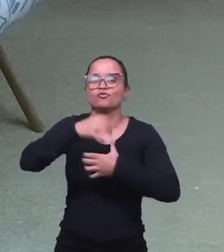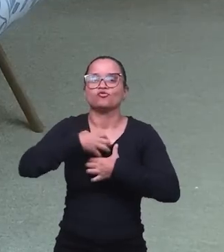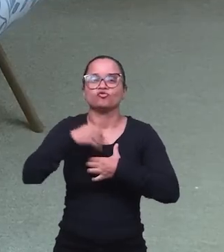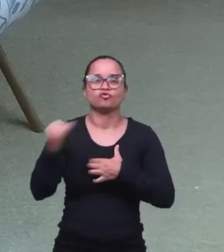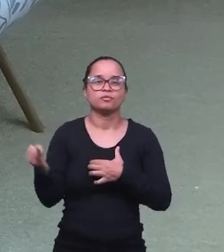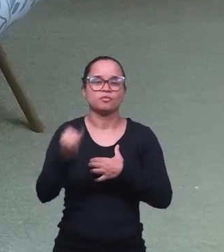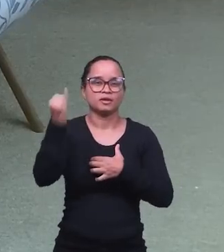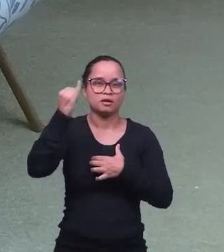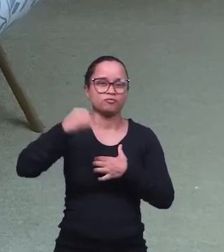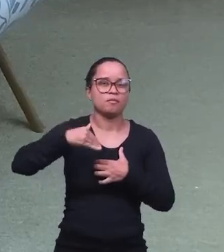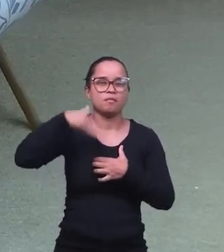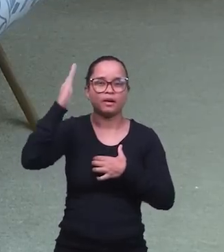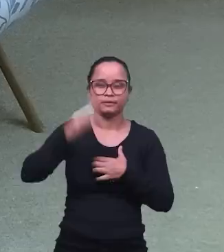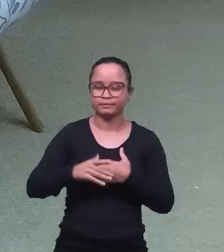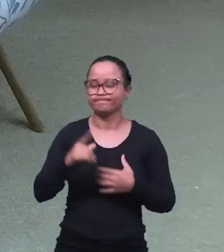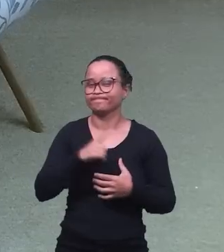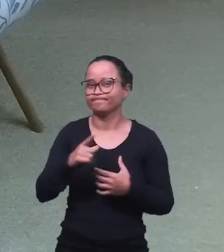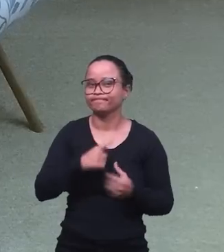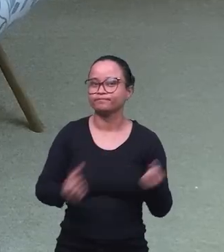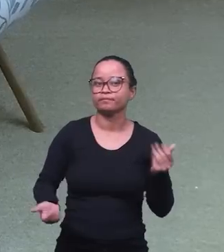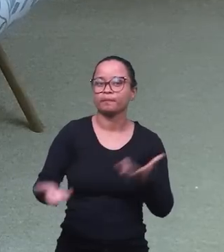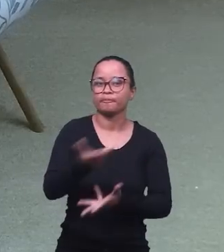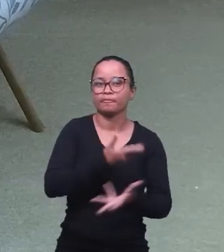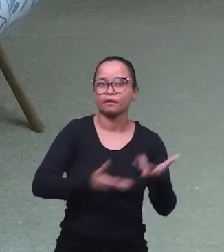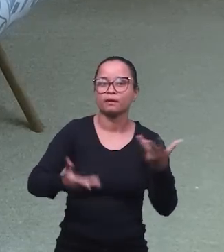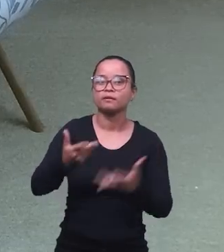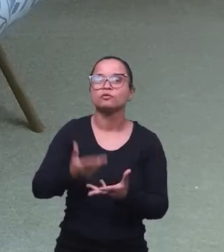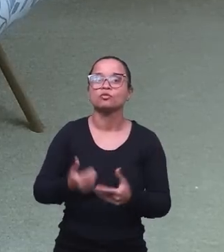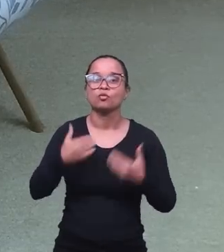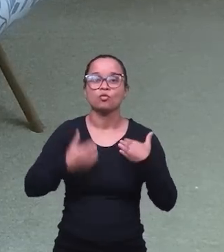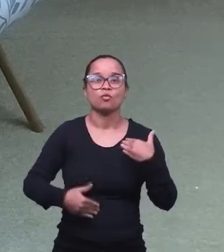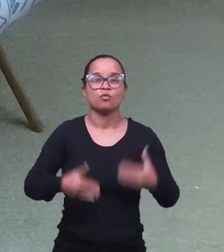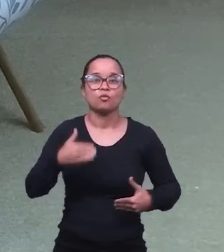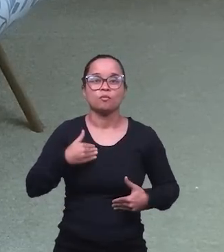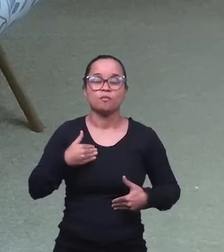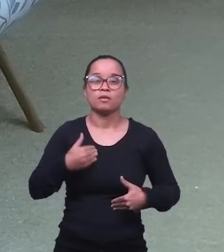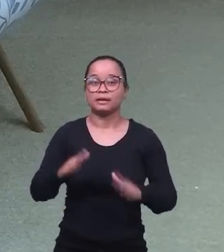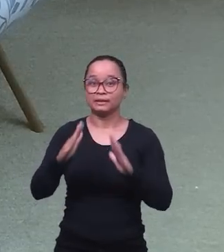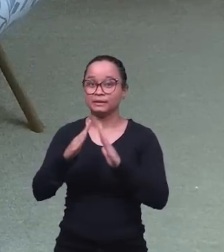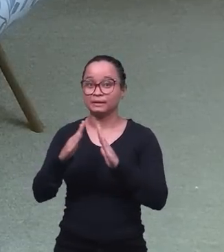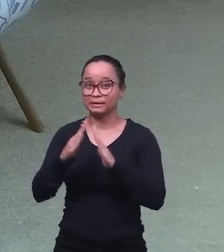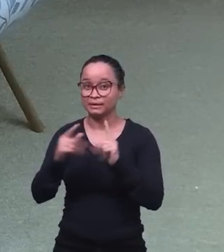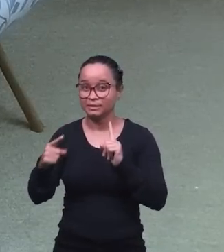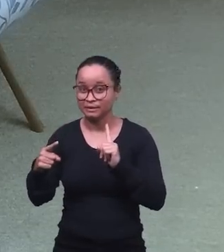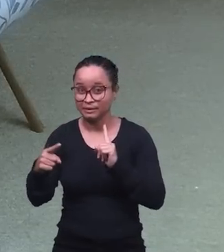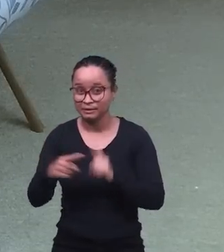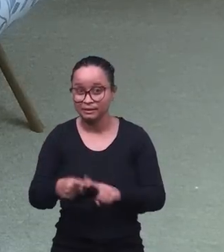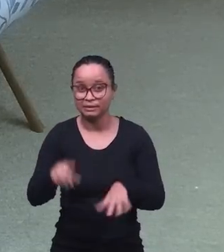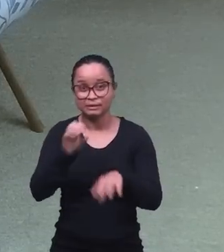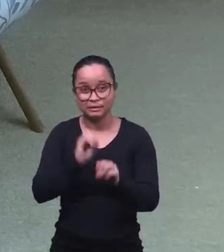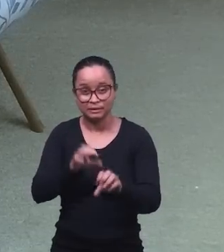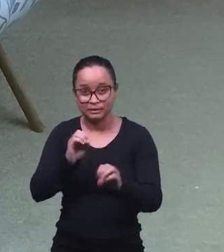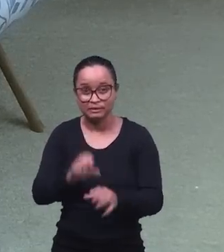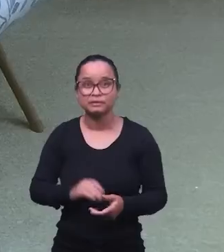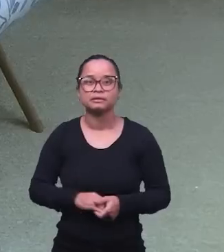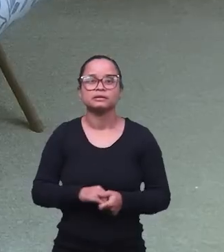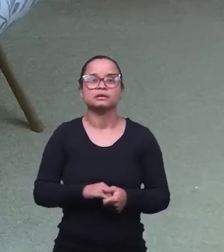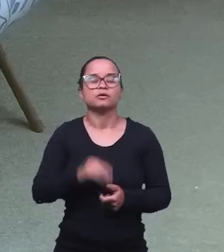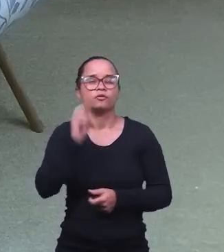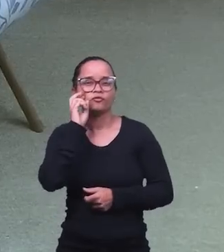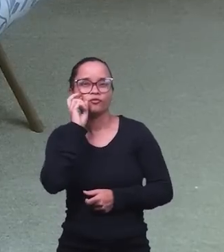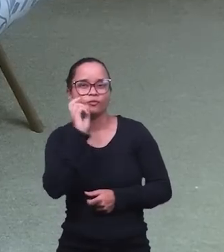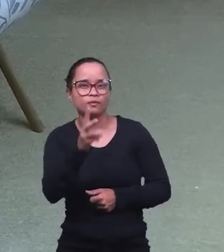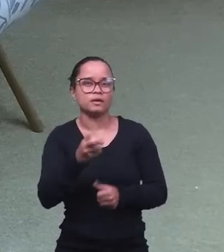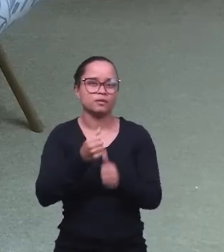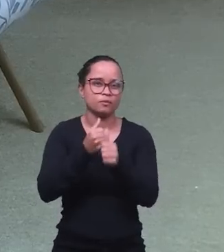sentindo mais importante ainda, sentindo parte do corpo, né, da igreja, né? Que o ensino é o mesmo que a igreja está recebendo, né? Então a gente